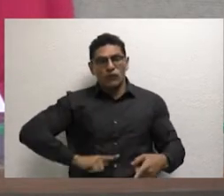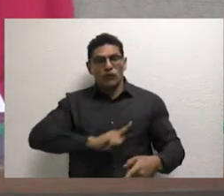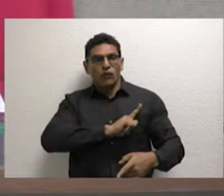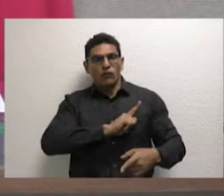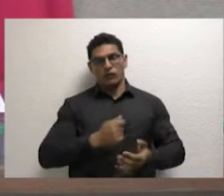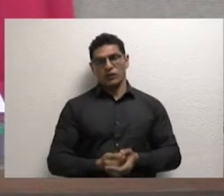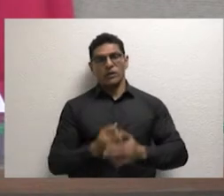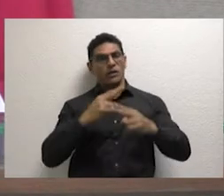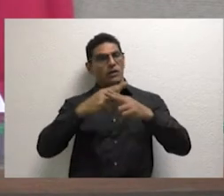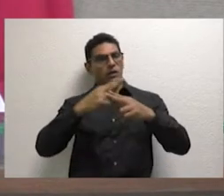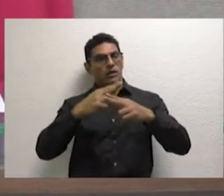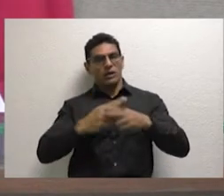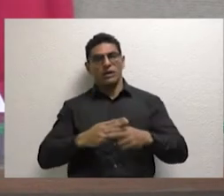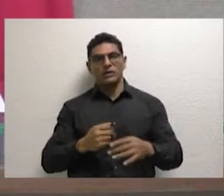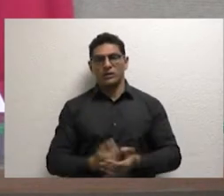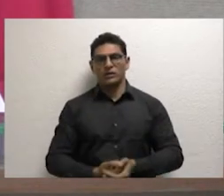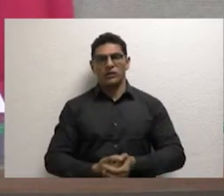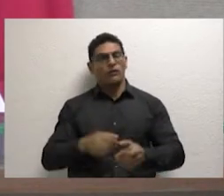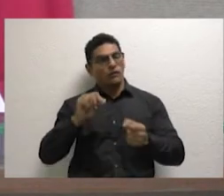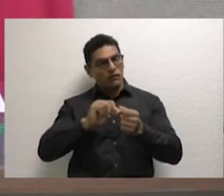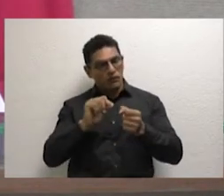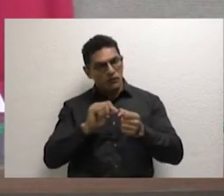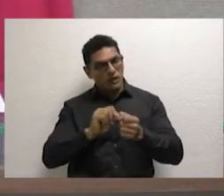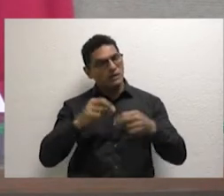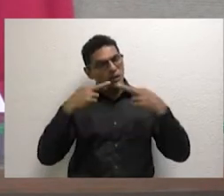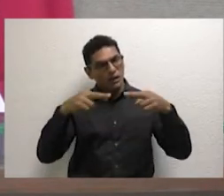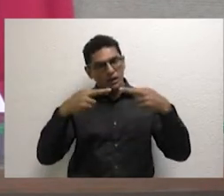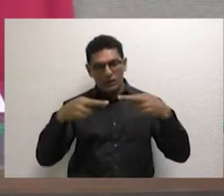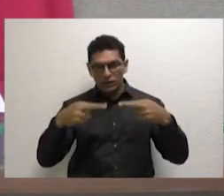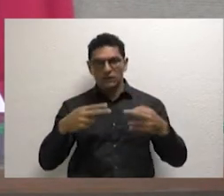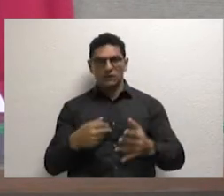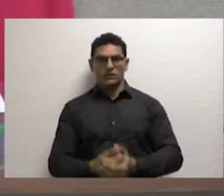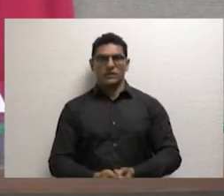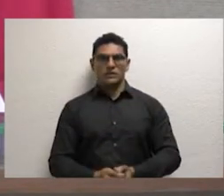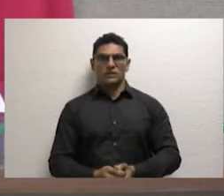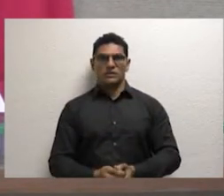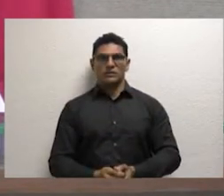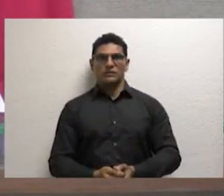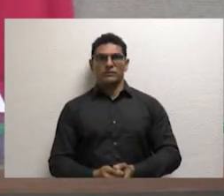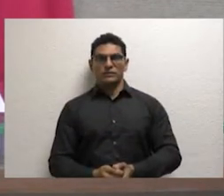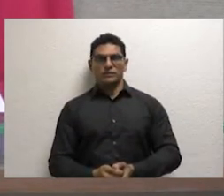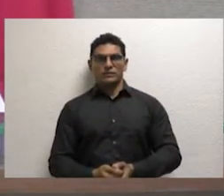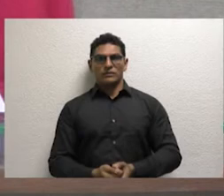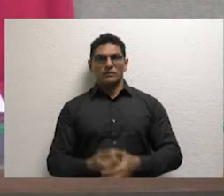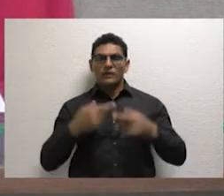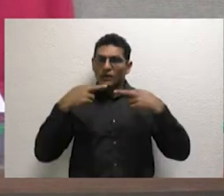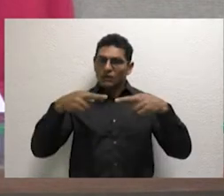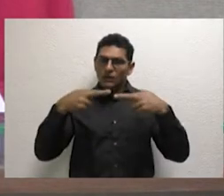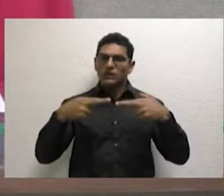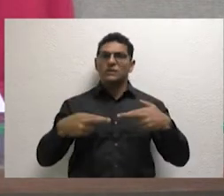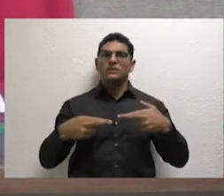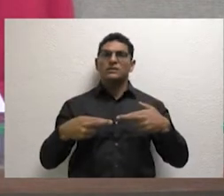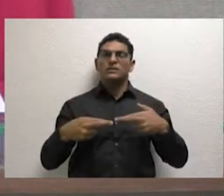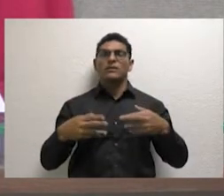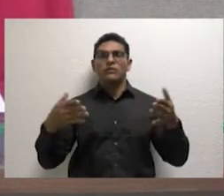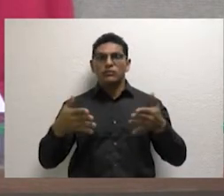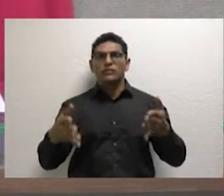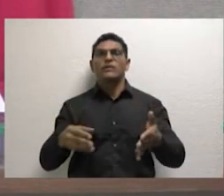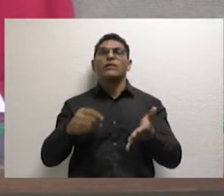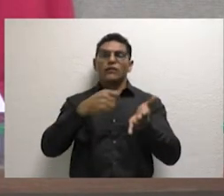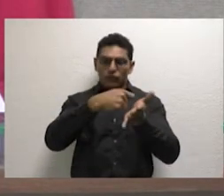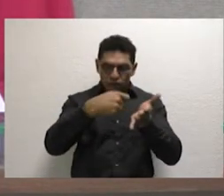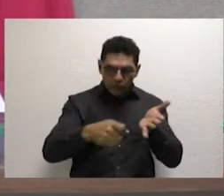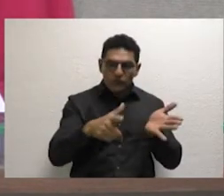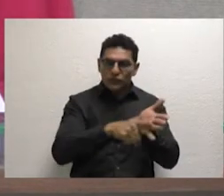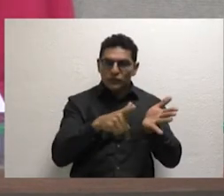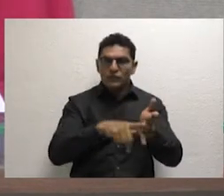esse serviço. Então, eu vou aqui fazer, além dessa denúncia que a gente está fazendo, vou fazer um requerimento para